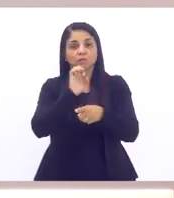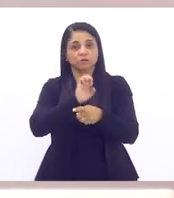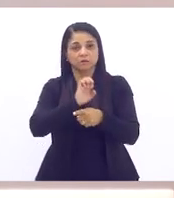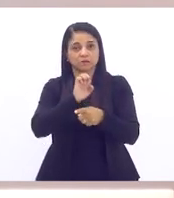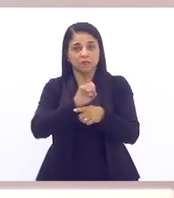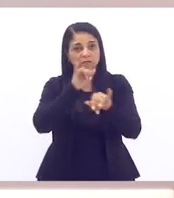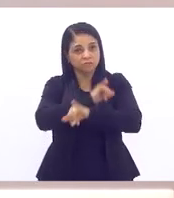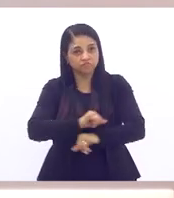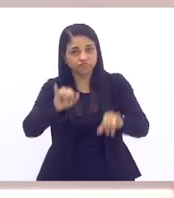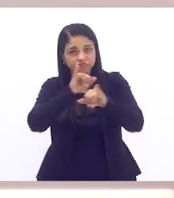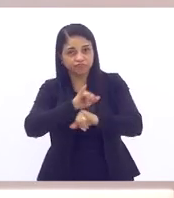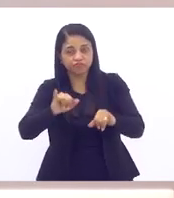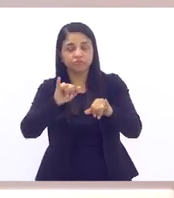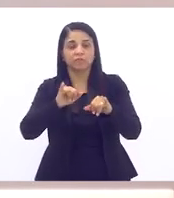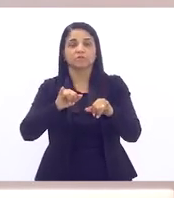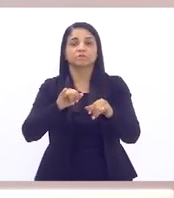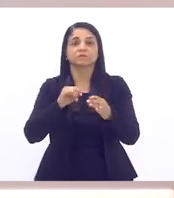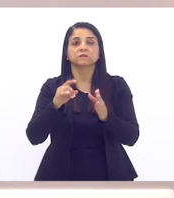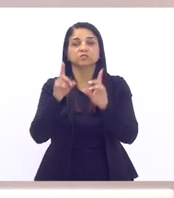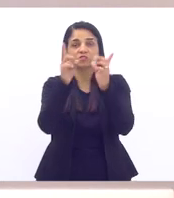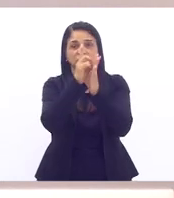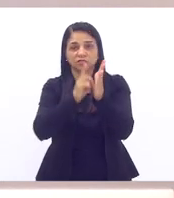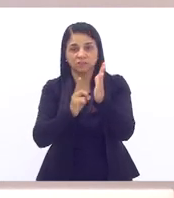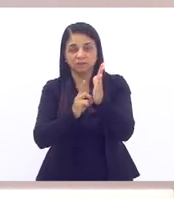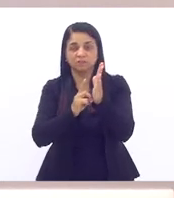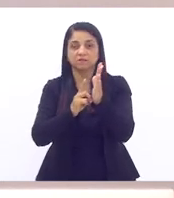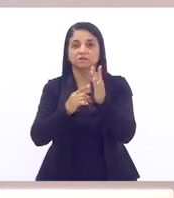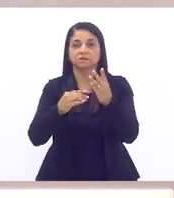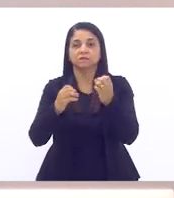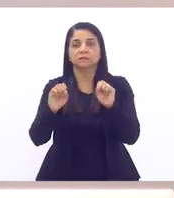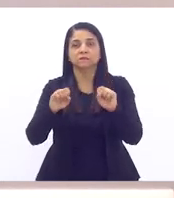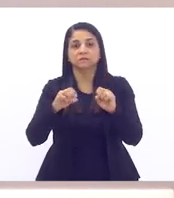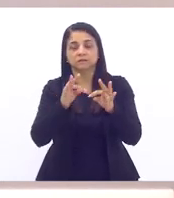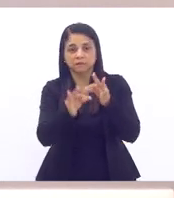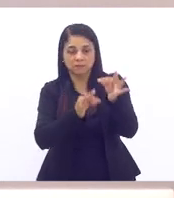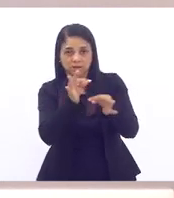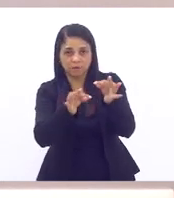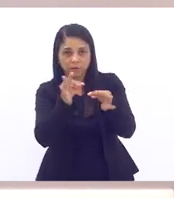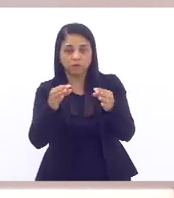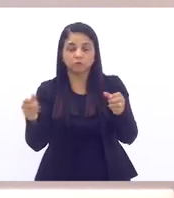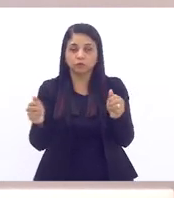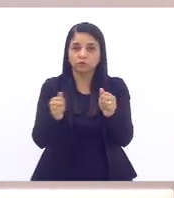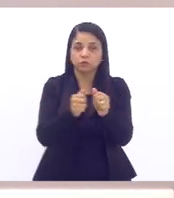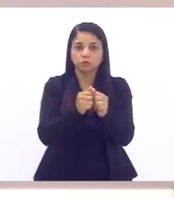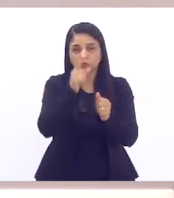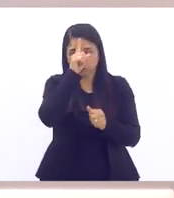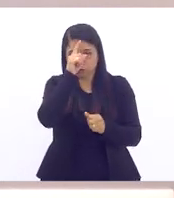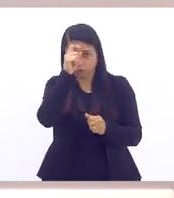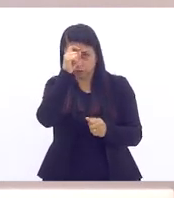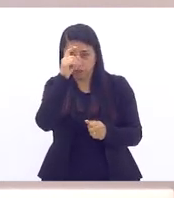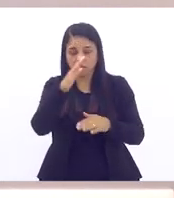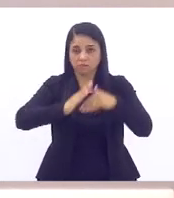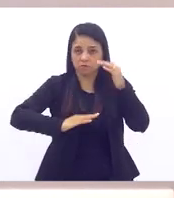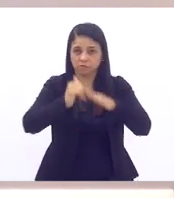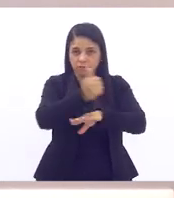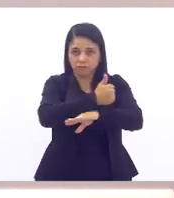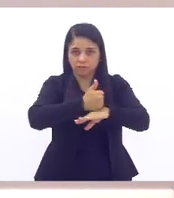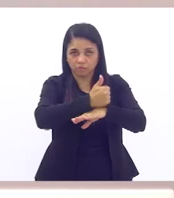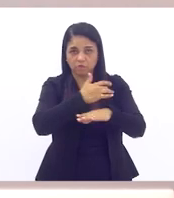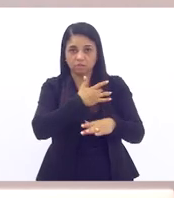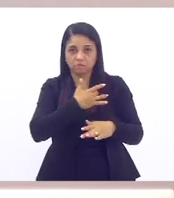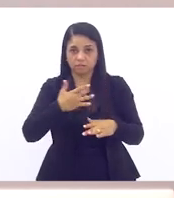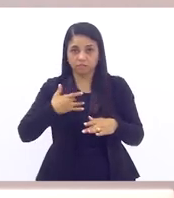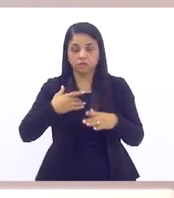divulgação das diretrizes terapêuticas para epidermólise bolhosa junto as unidades e Profissionais de Saúde bem como promover a